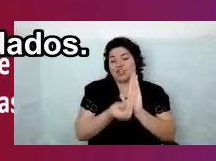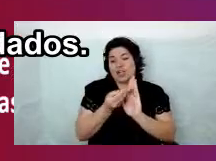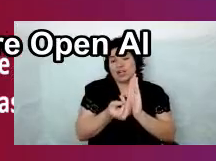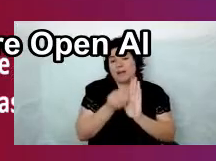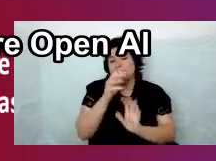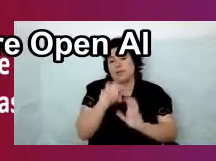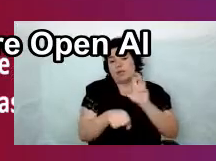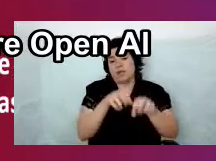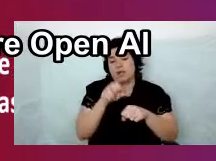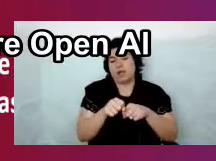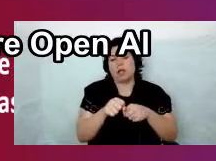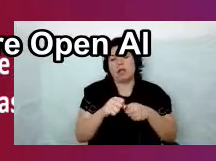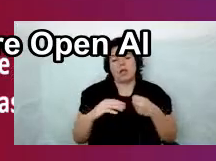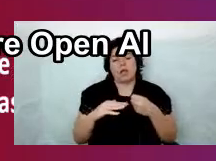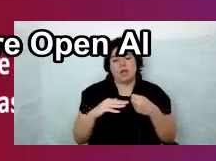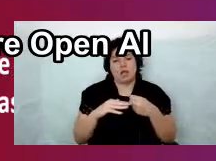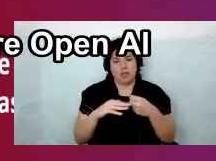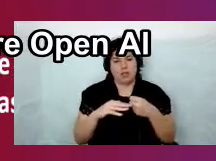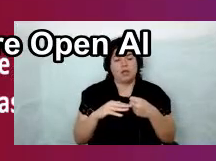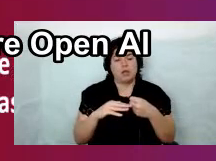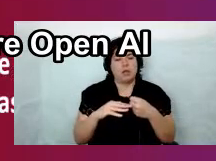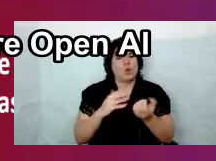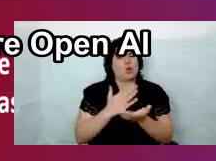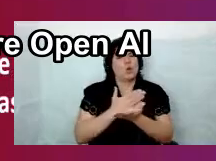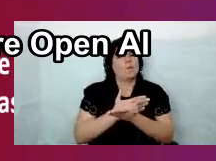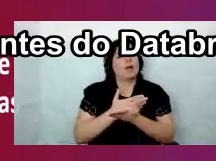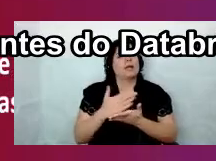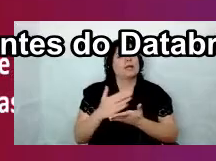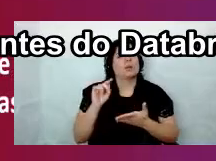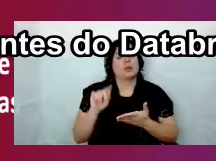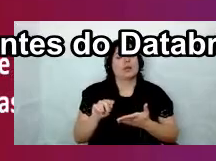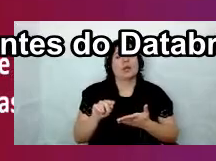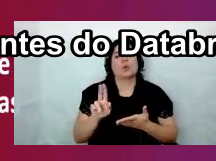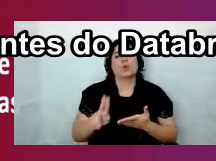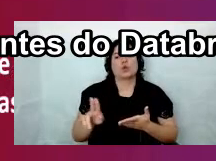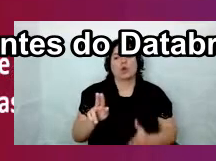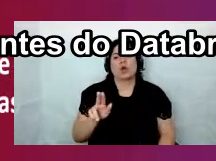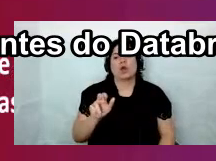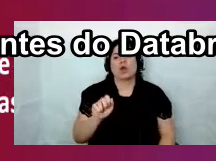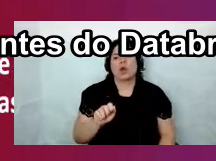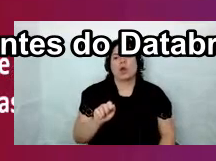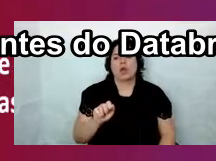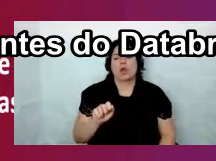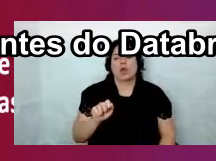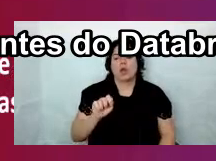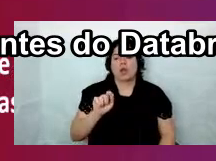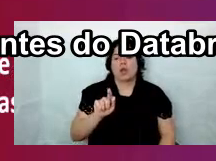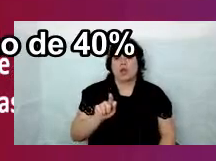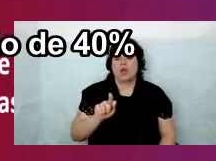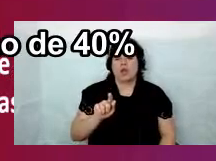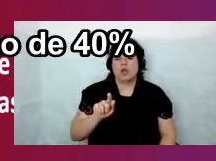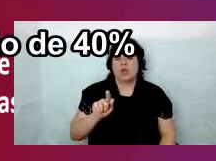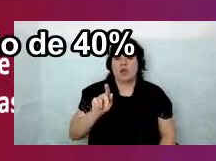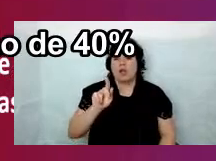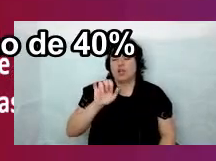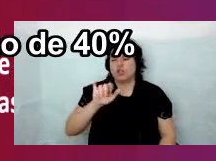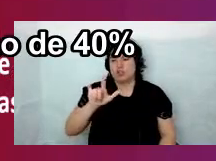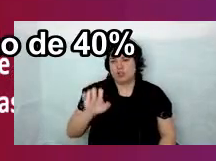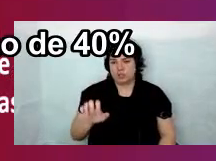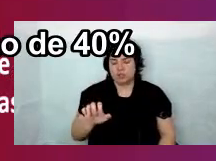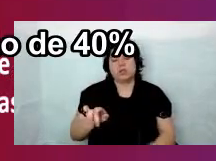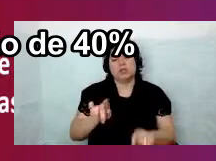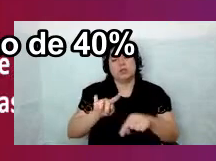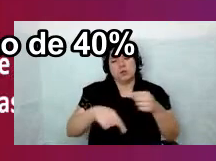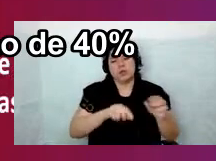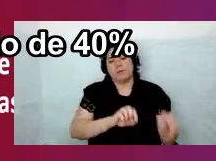da base de dados. Inicialmente, a gente usou Azure OpenAI e depois a gente migrou para os assistentes do Databricks.